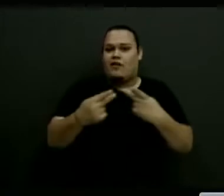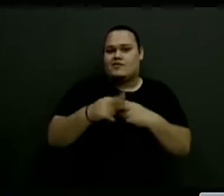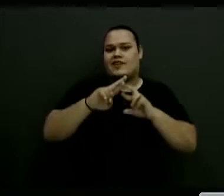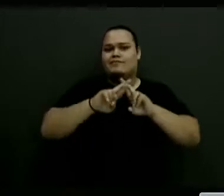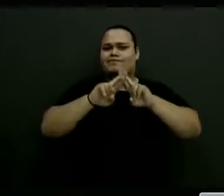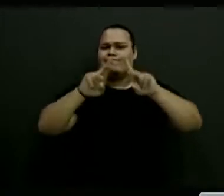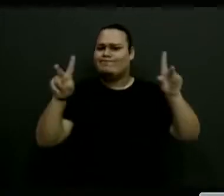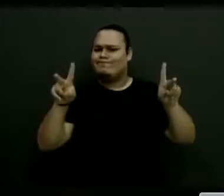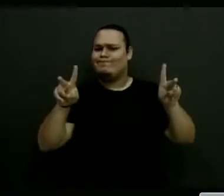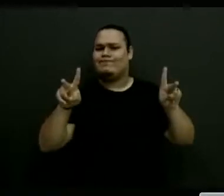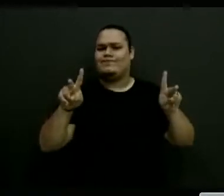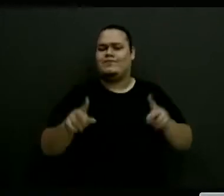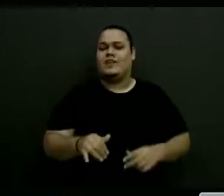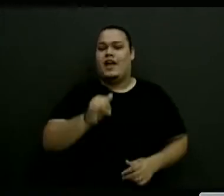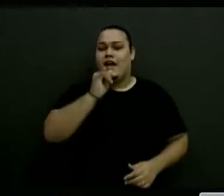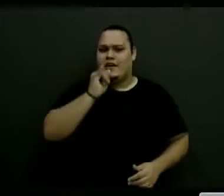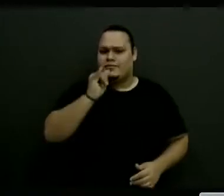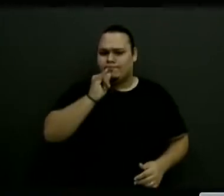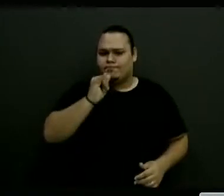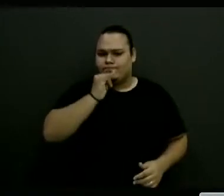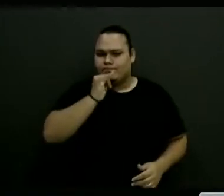Houve duas coisas para mim